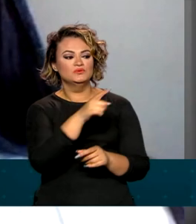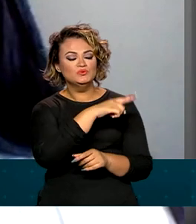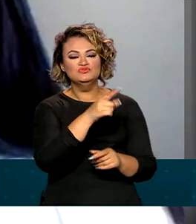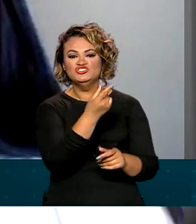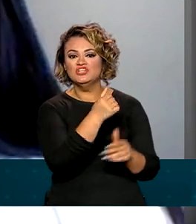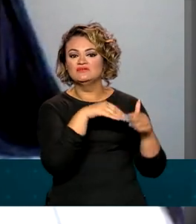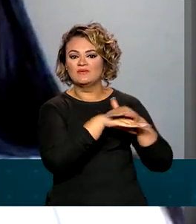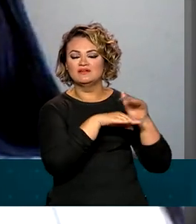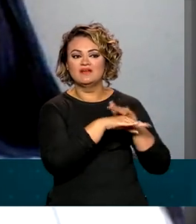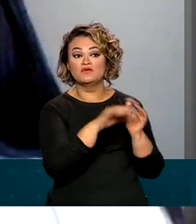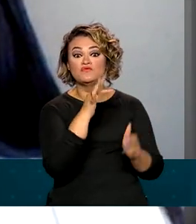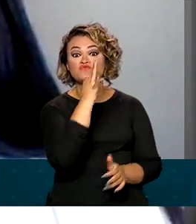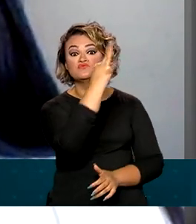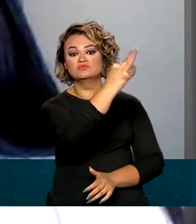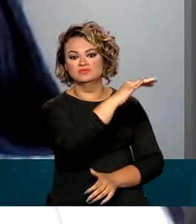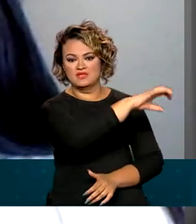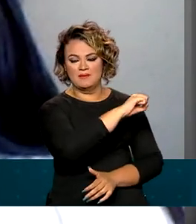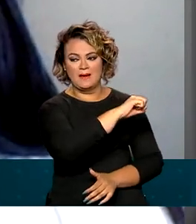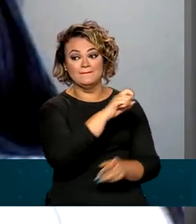futuros